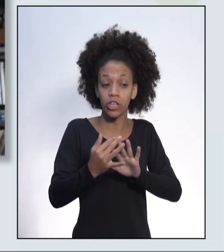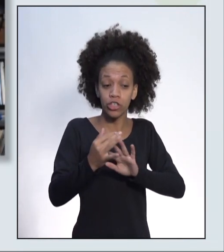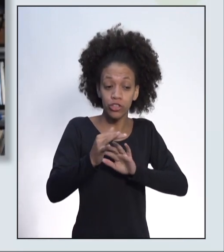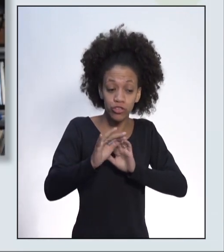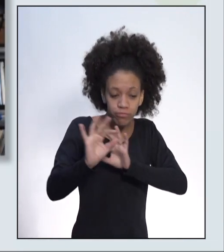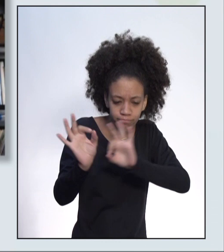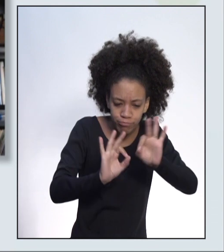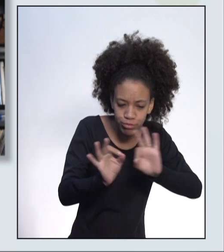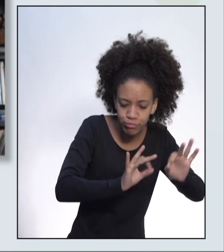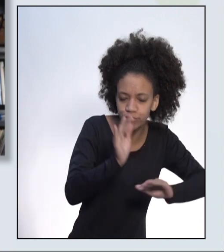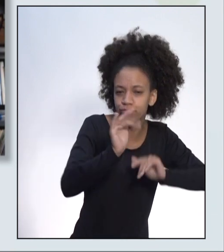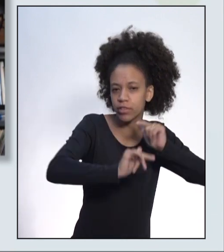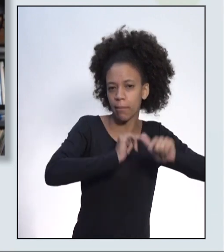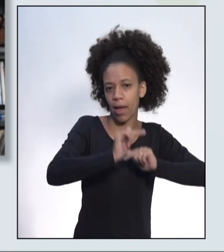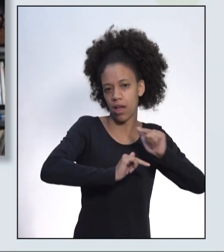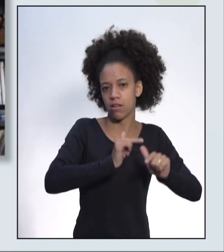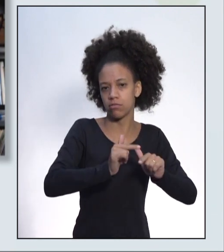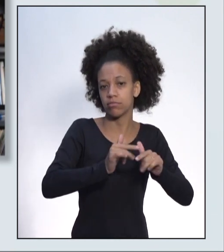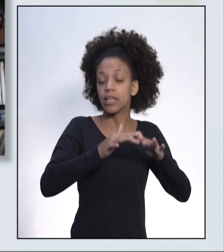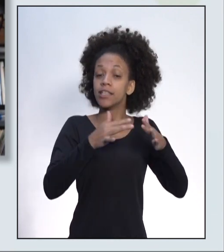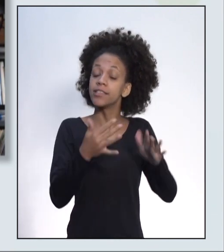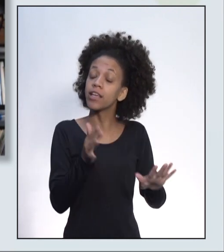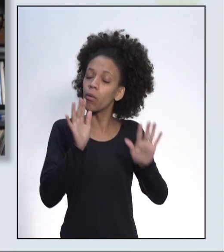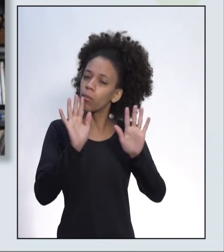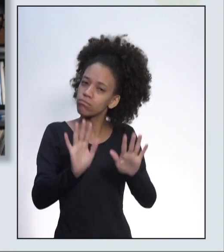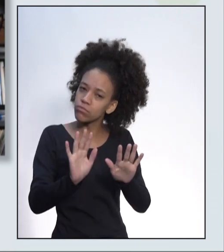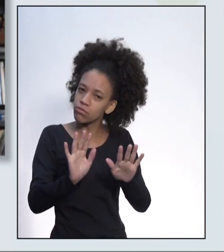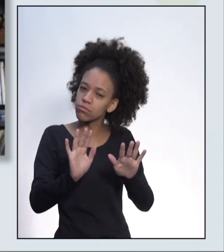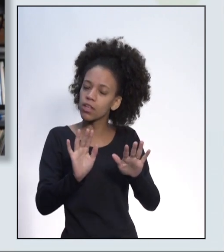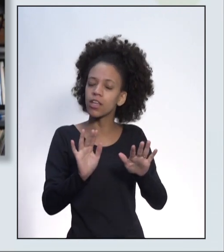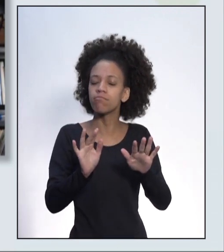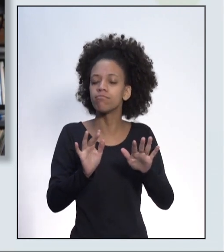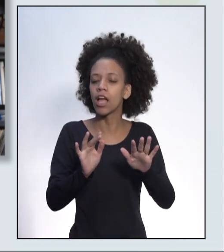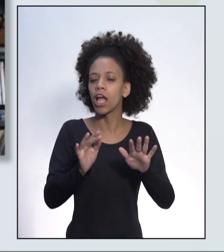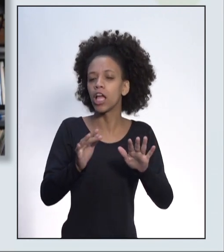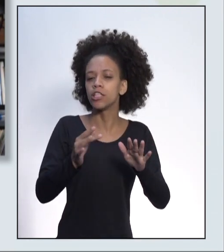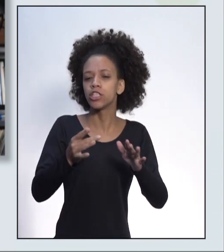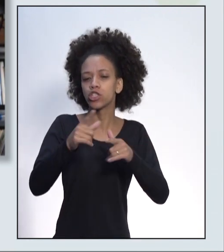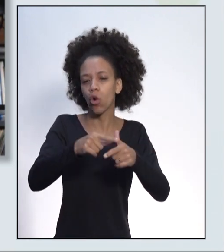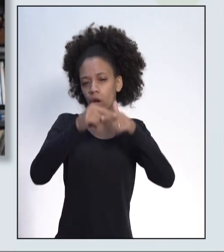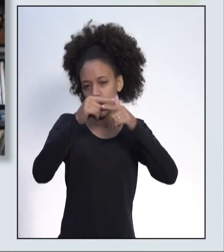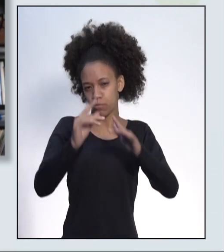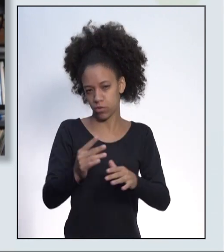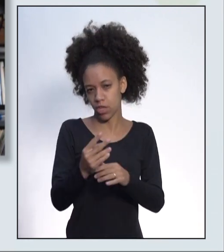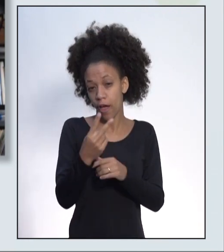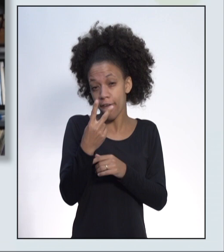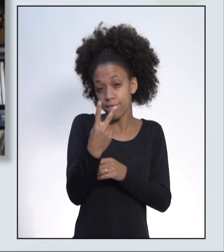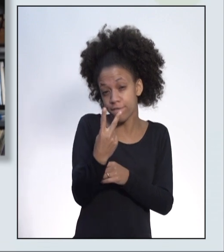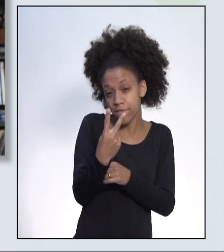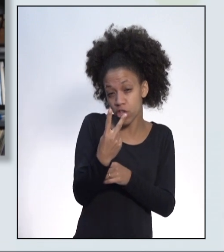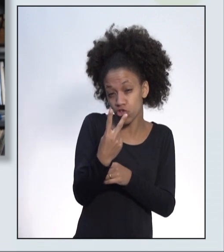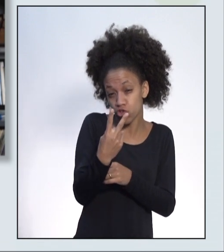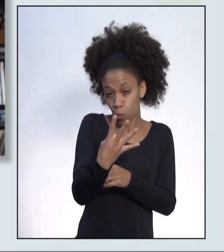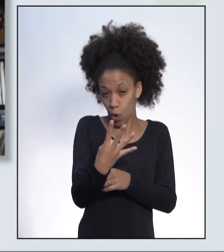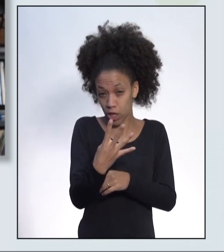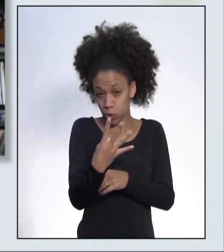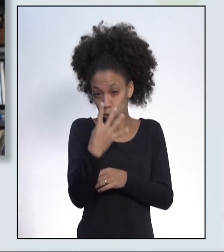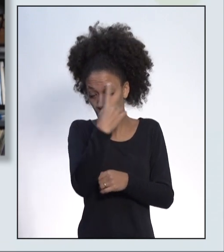refeição legal. O que a gente escolheu fazer? 24 horas na vida de um restaurante. A gente fez